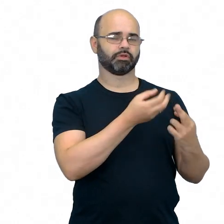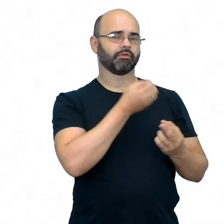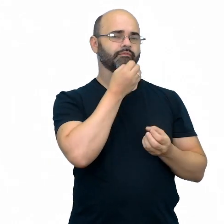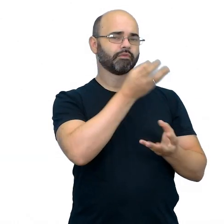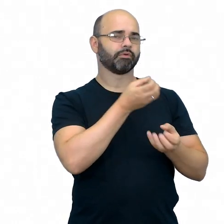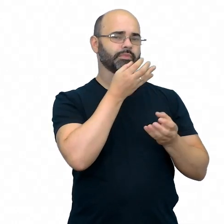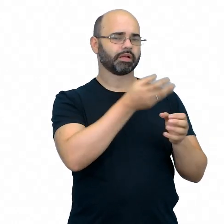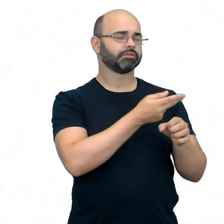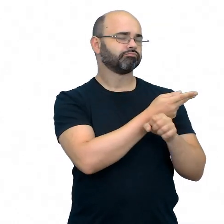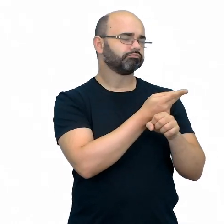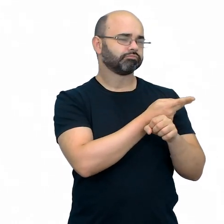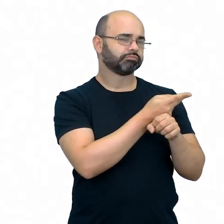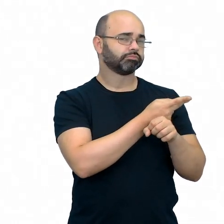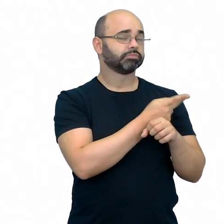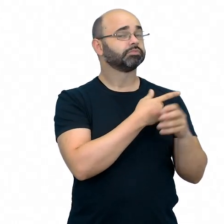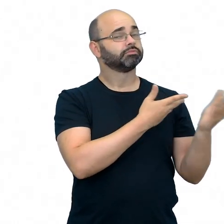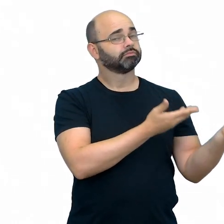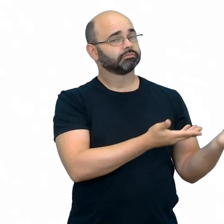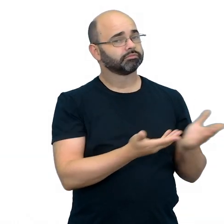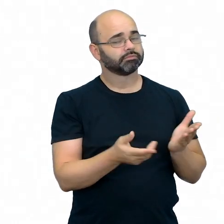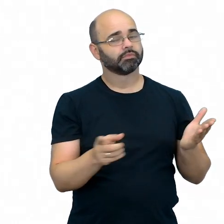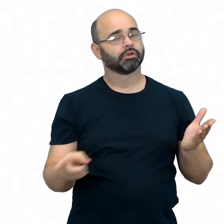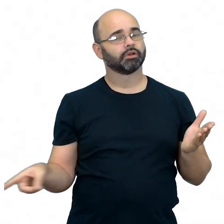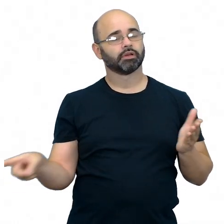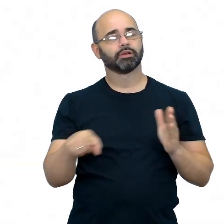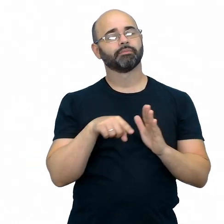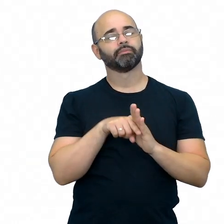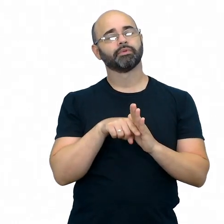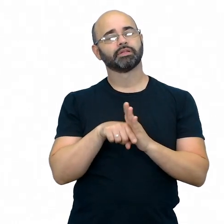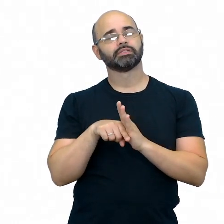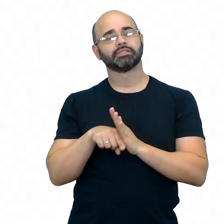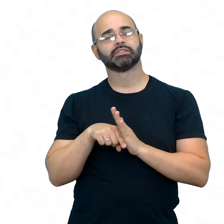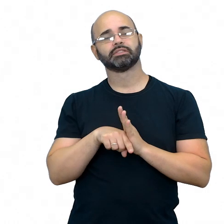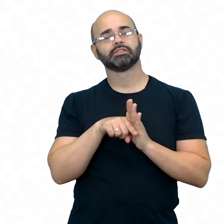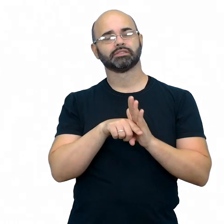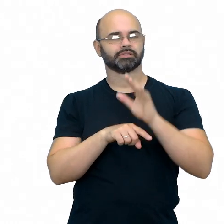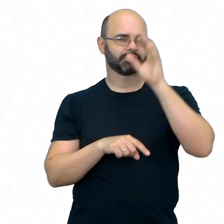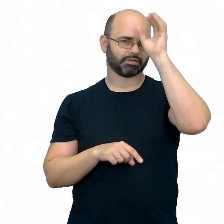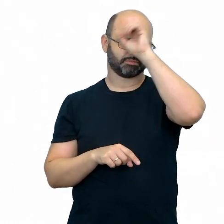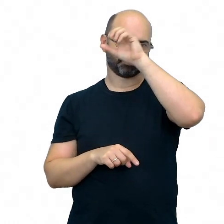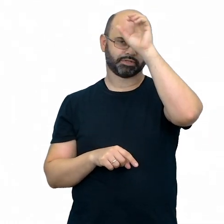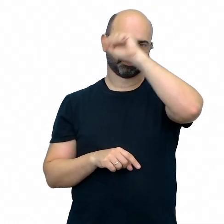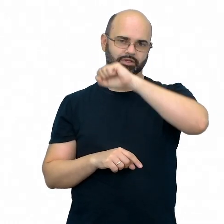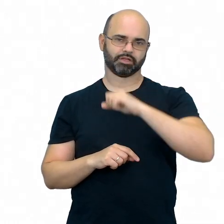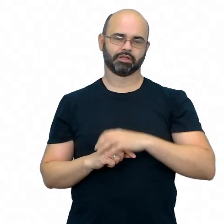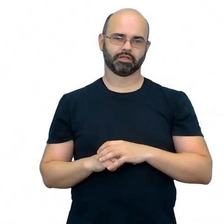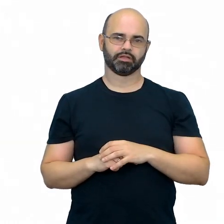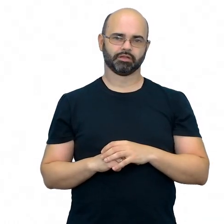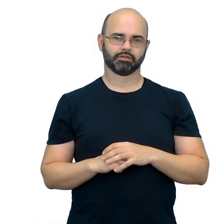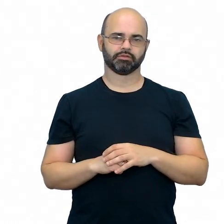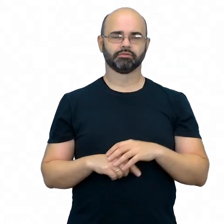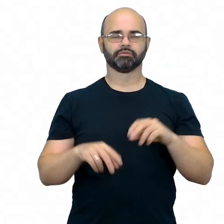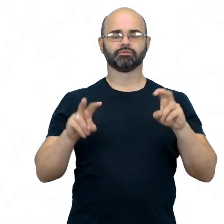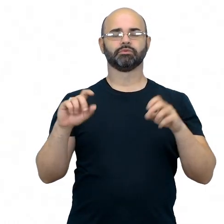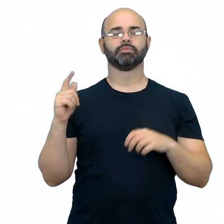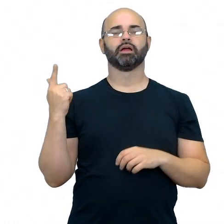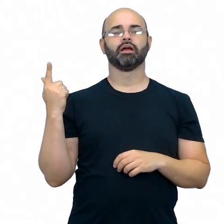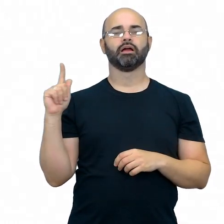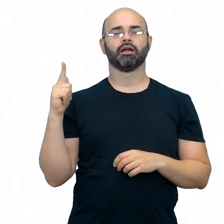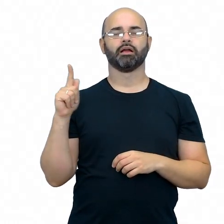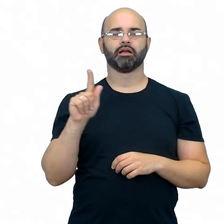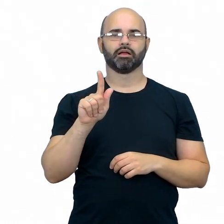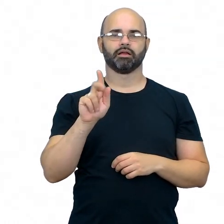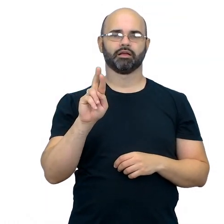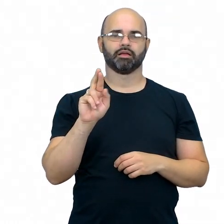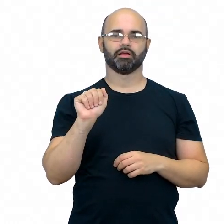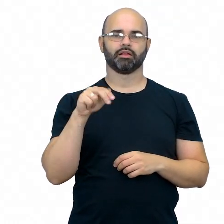mesmo, trazer essa proposta da pesquisa, né, como nós podemos pesquisar esse conceito de grandezas, essa